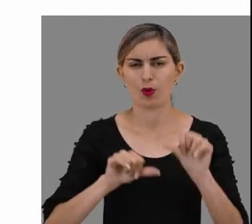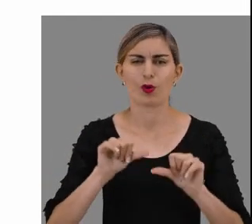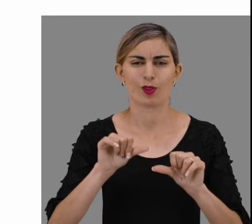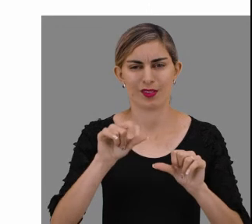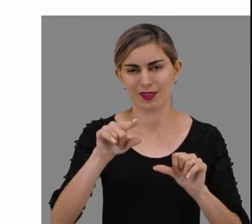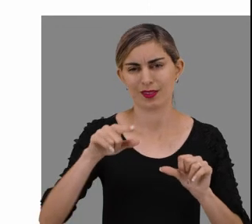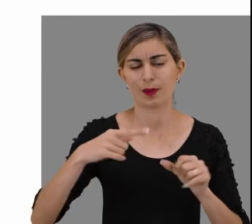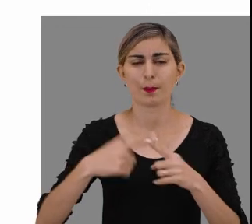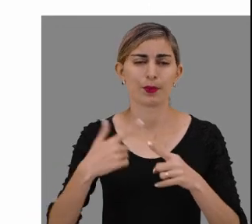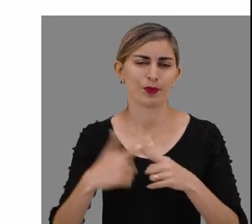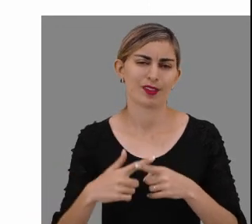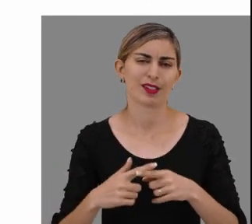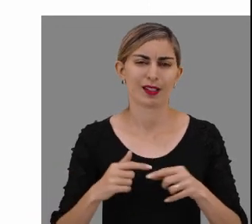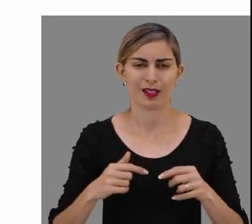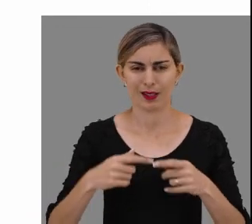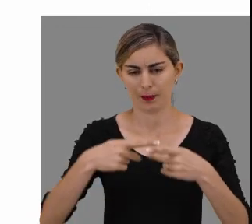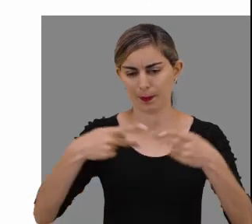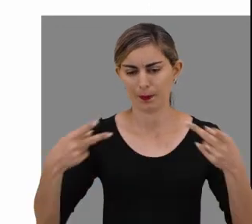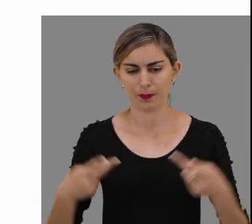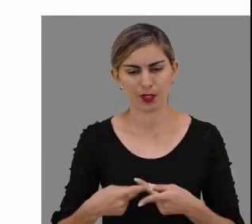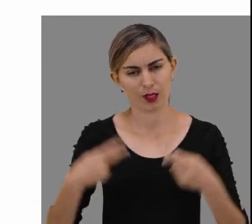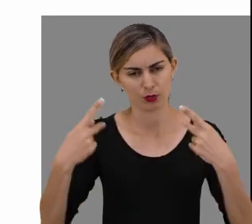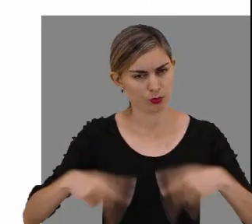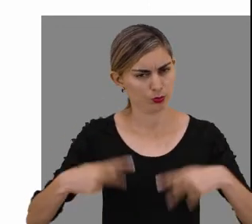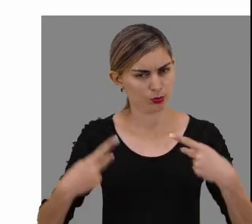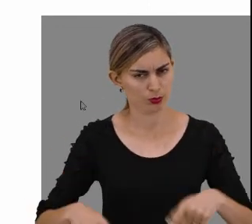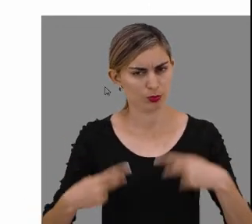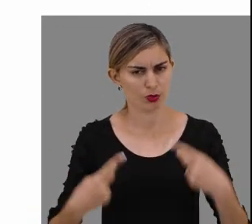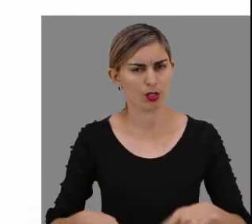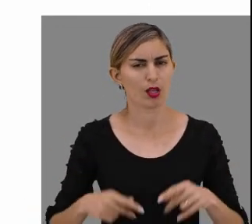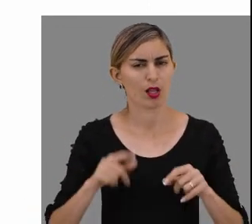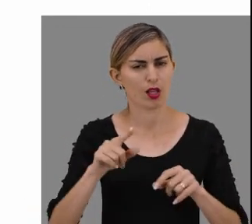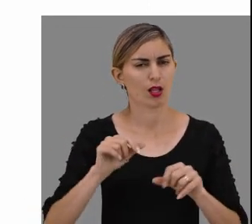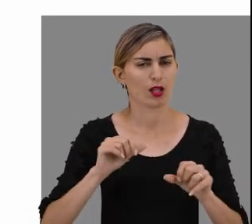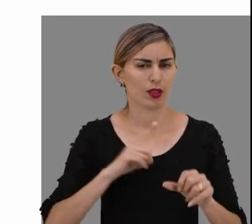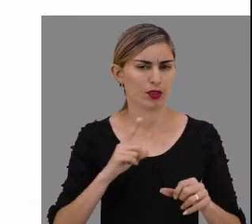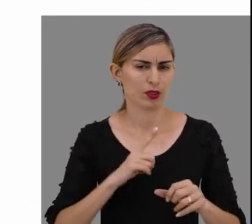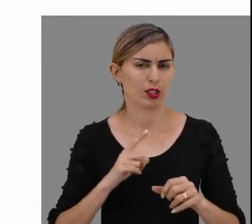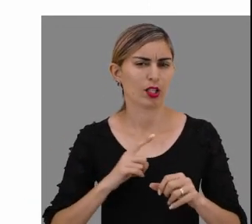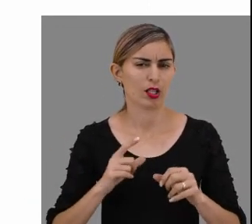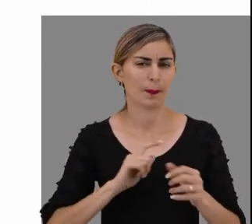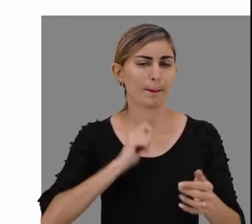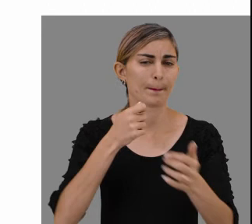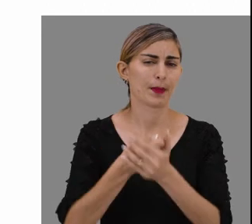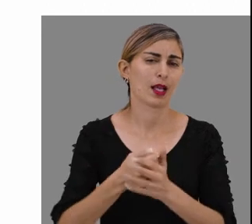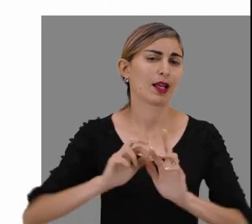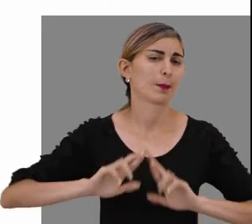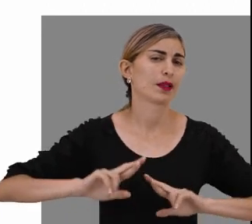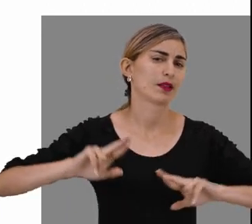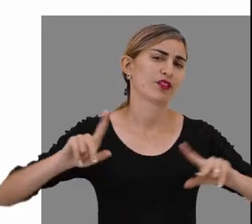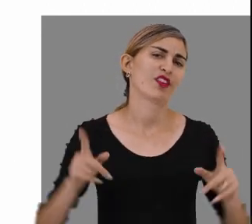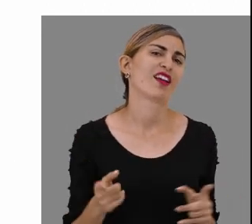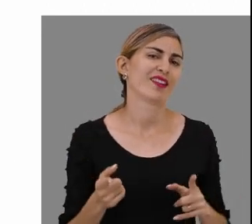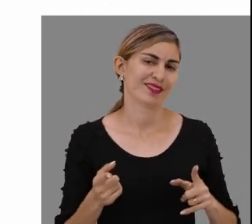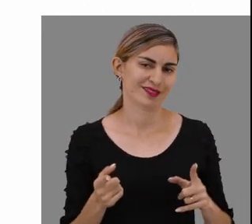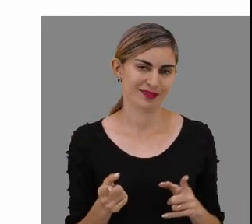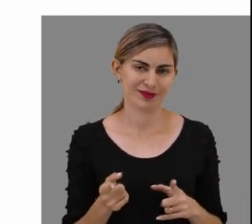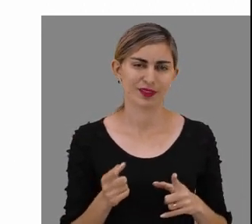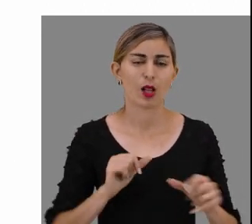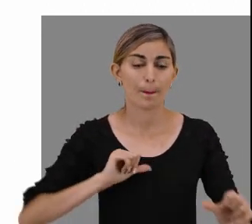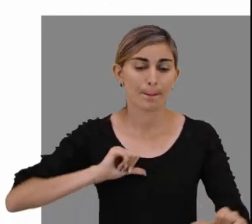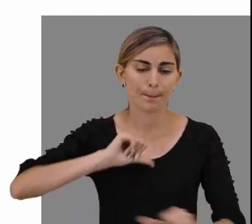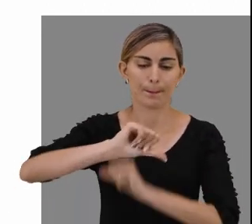nosso polimorfismo, pois a nossa classe prato promocional, ela vai possuir uma forma de pagamento